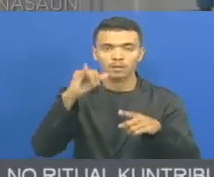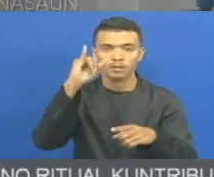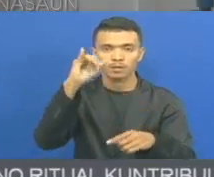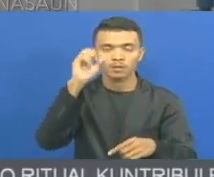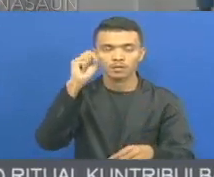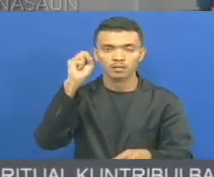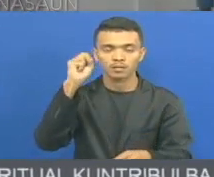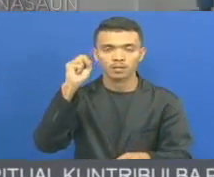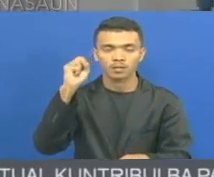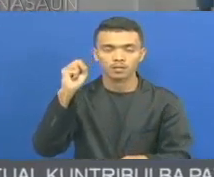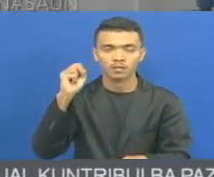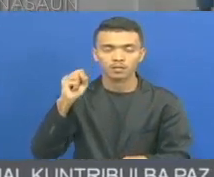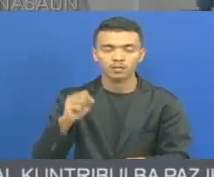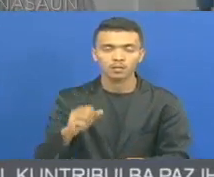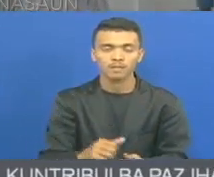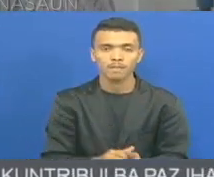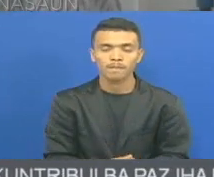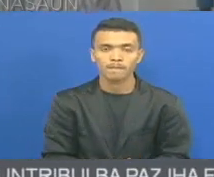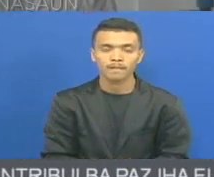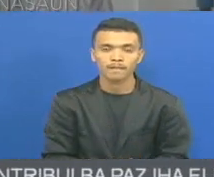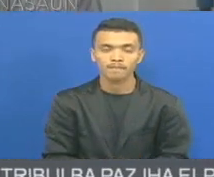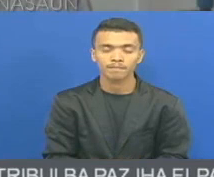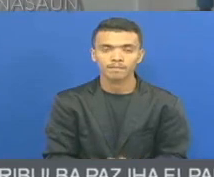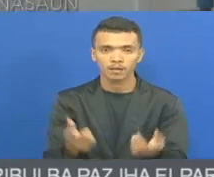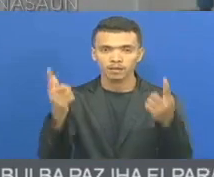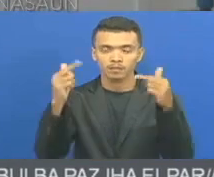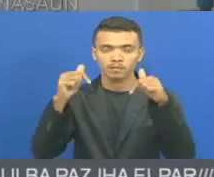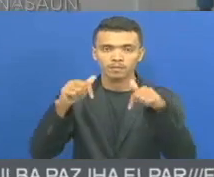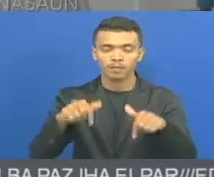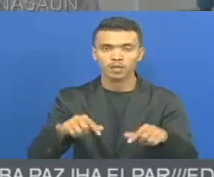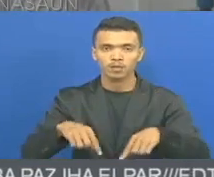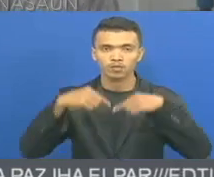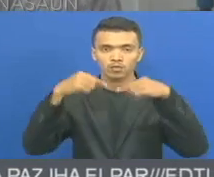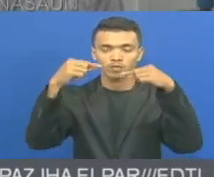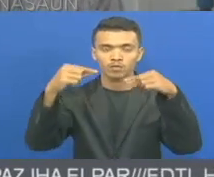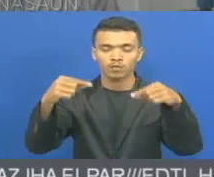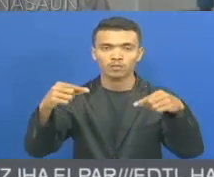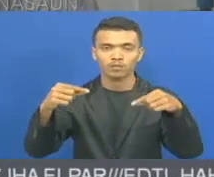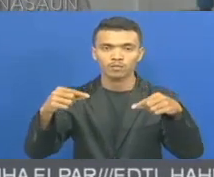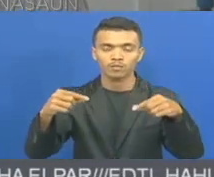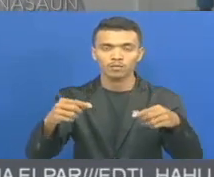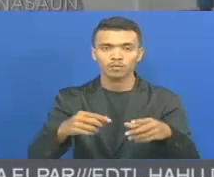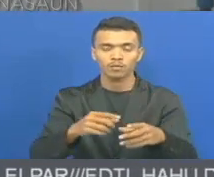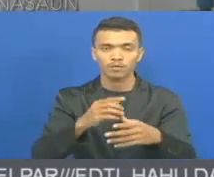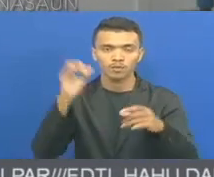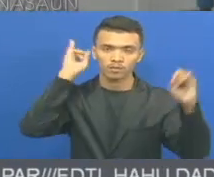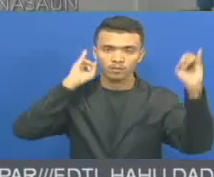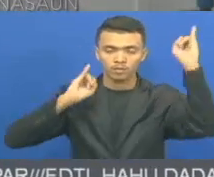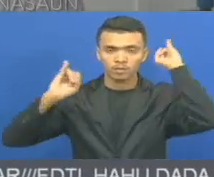Instituição Nacional de Segurança Social Ninian para mai for nessa socialização